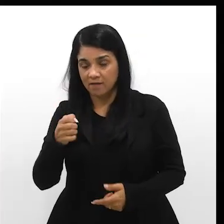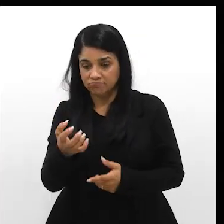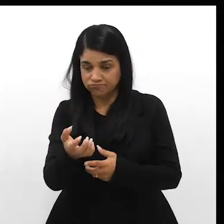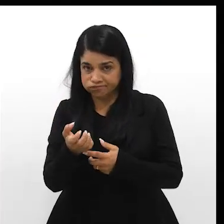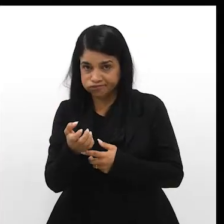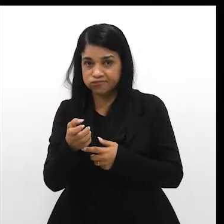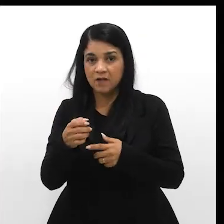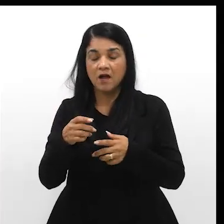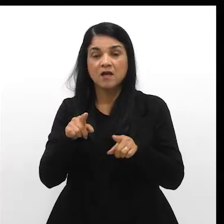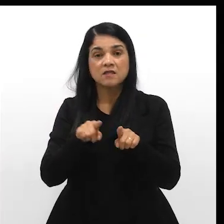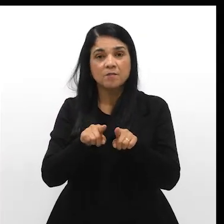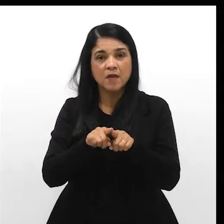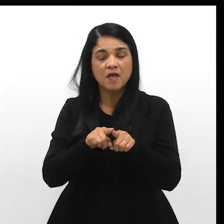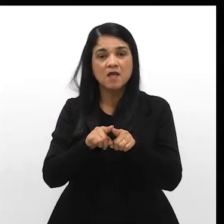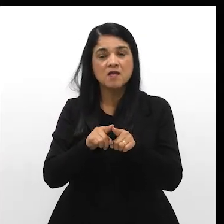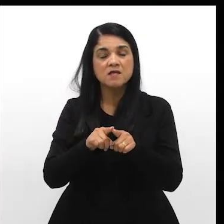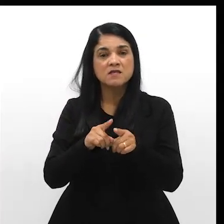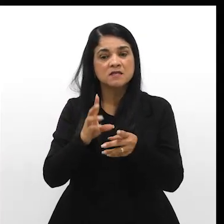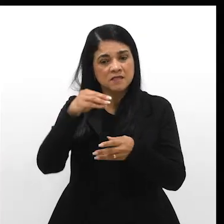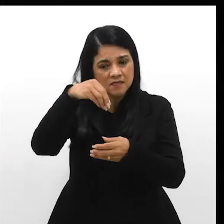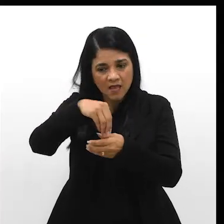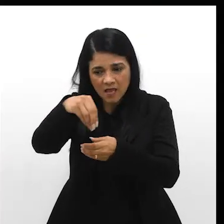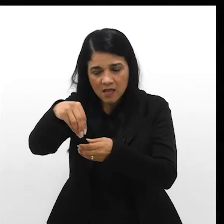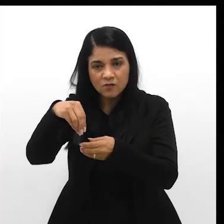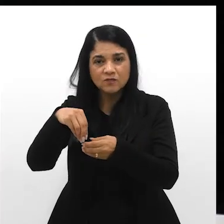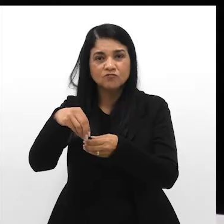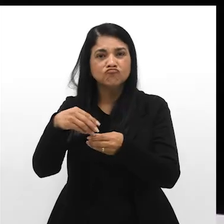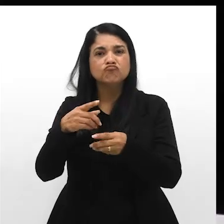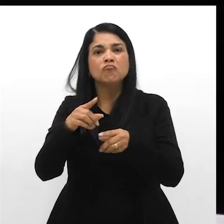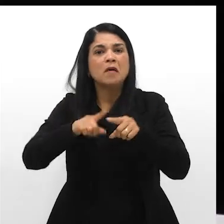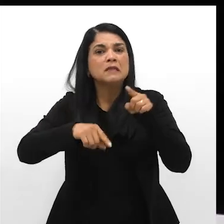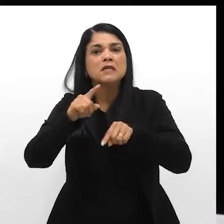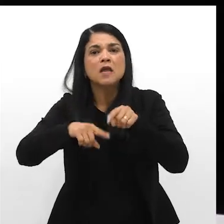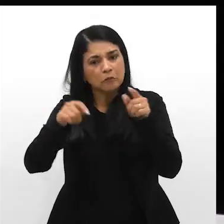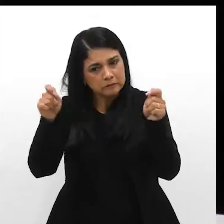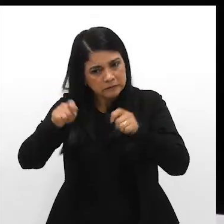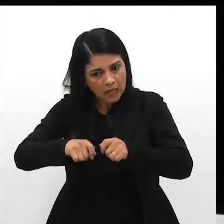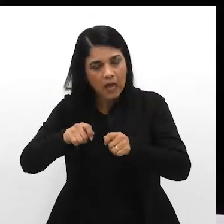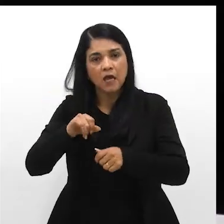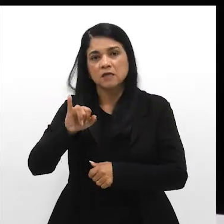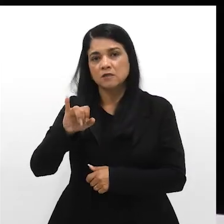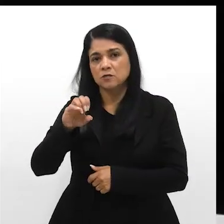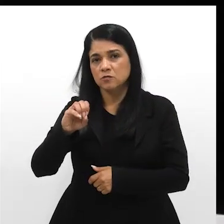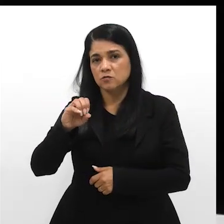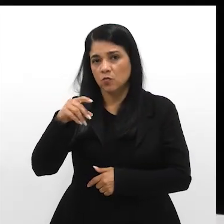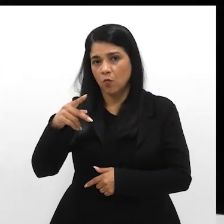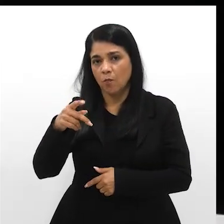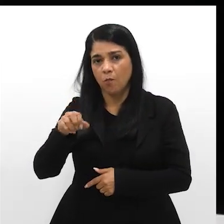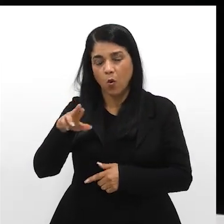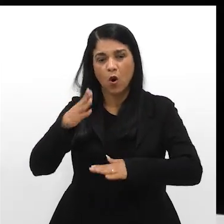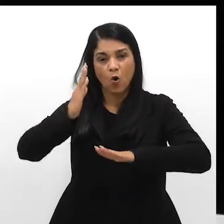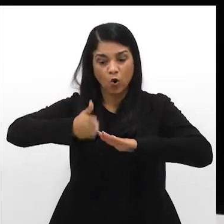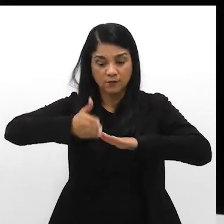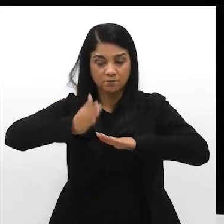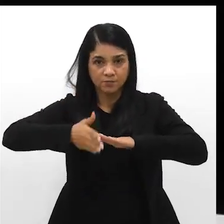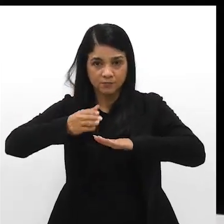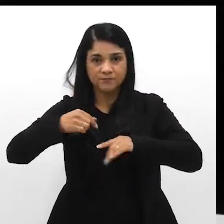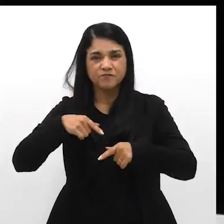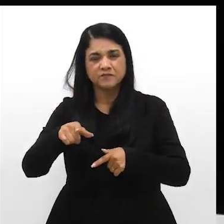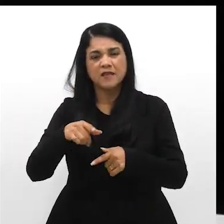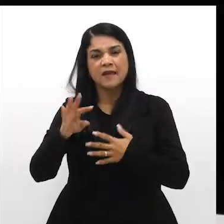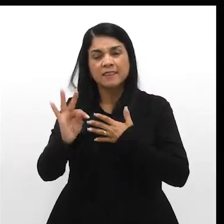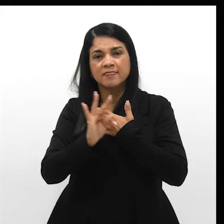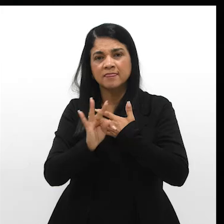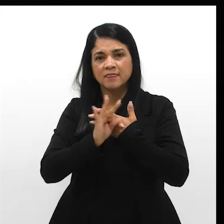Você puxa a escultura, sabe? As peças de dentro. Qual outro material que você faz isso? Então, eu acho que ele é super contemporâneo hoje em dia.